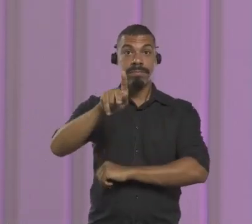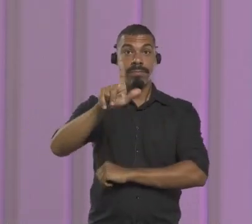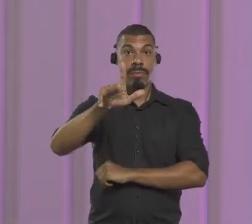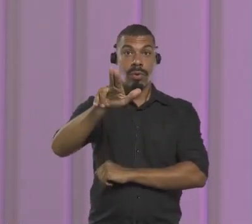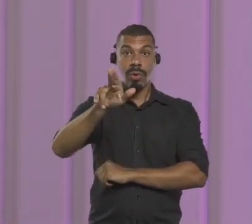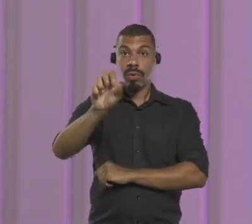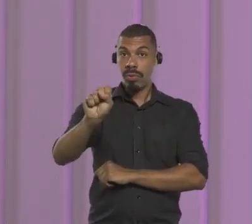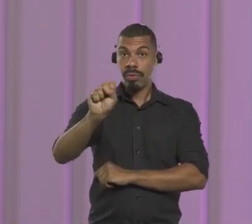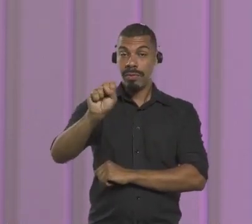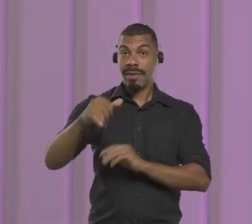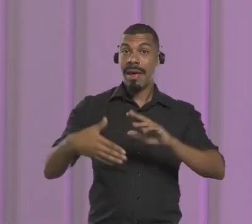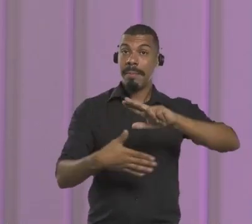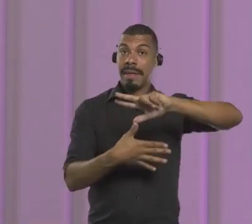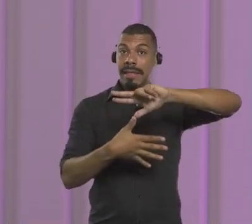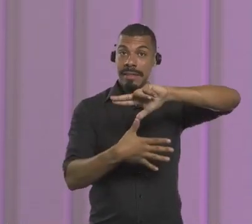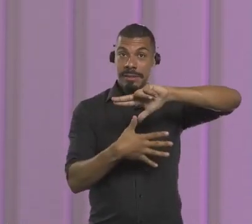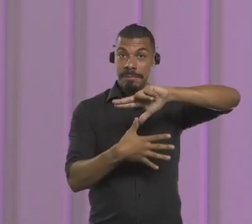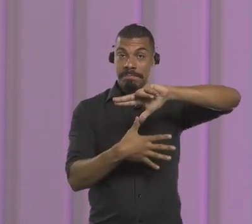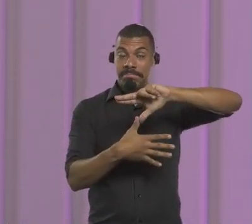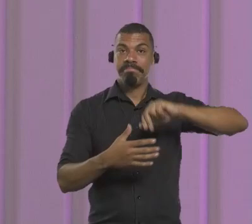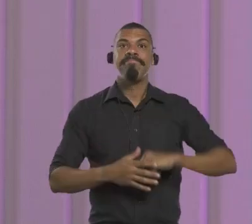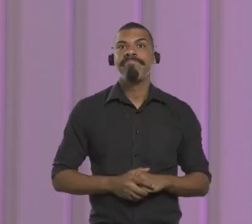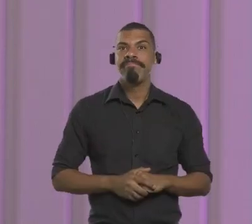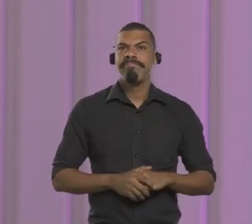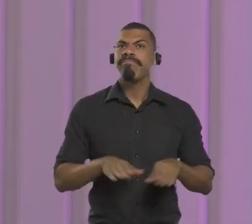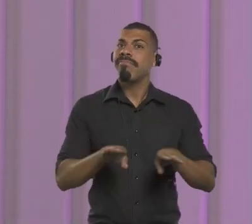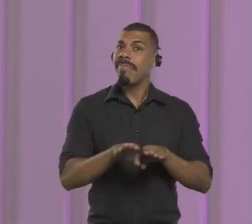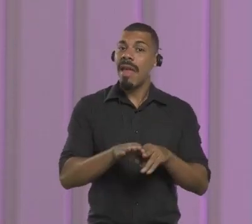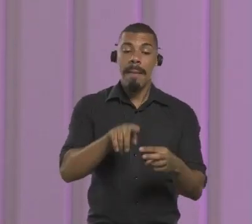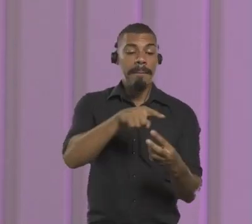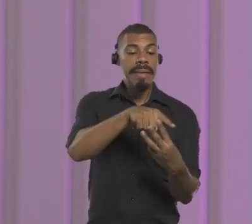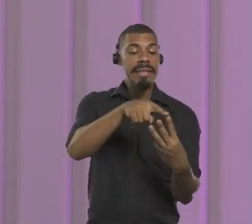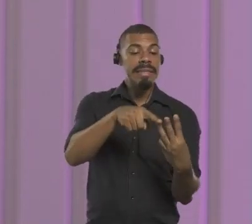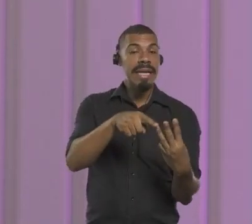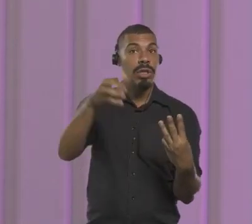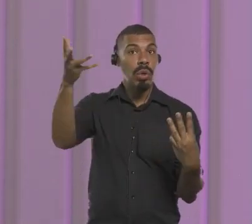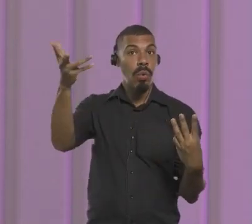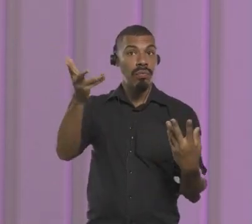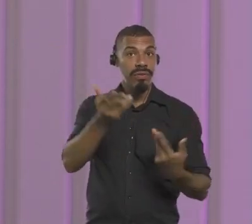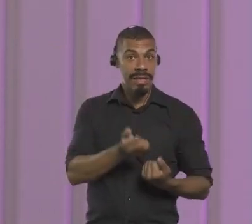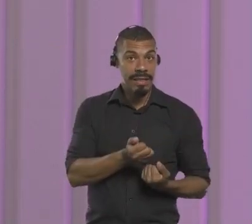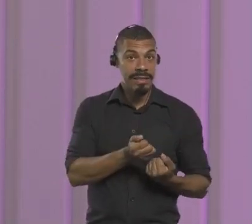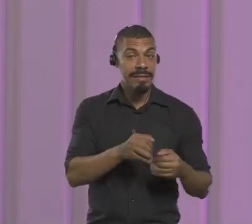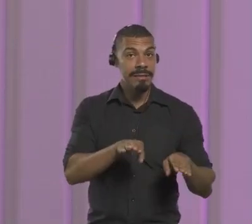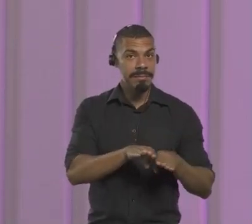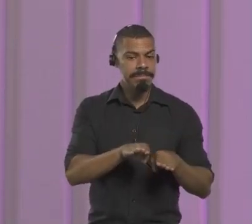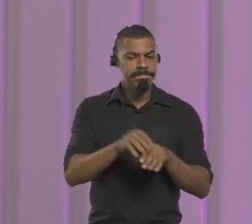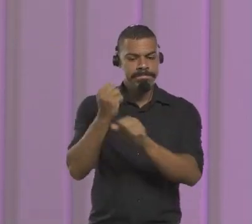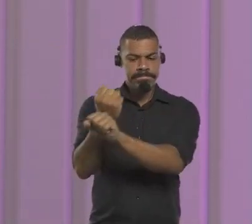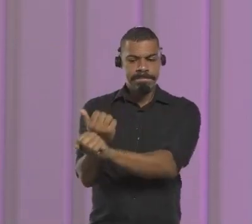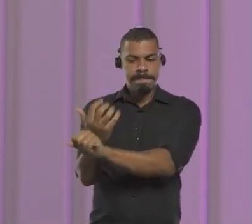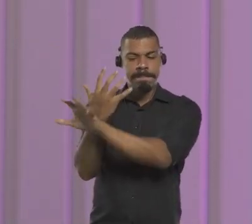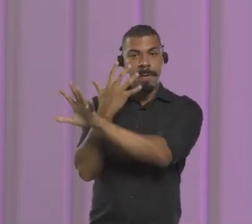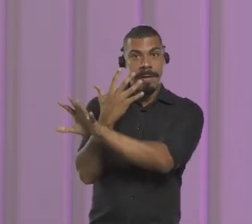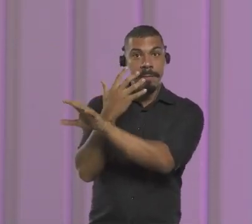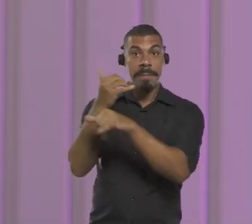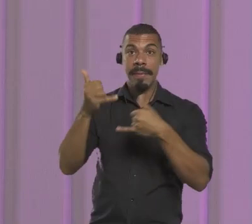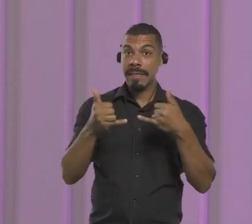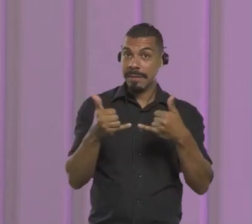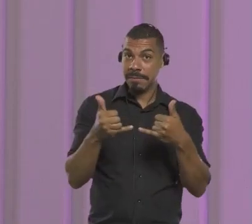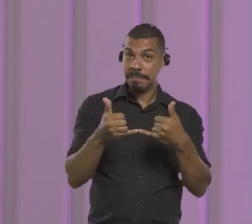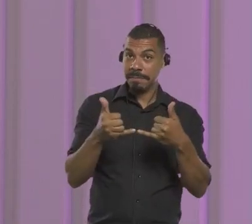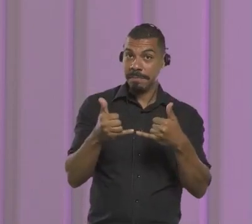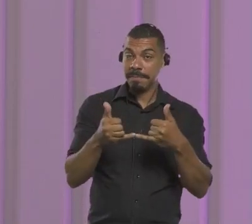da América Latina. Mas teremos mais três convidadas em ligação aqui pela internet.